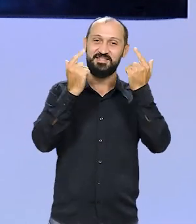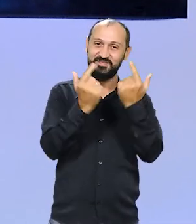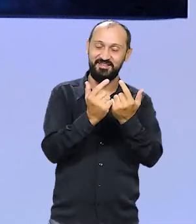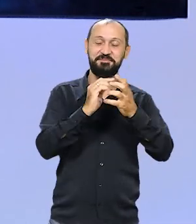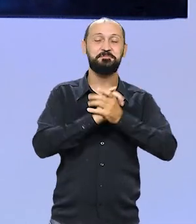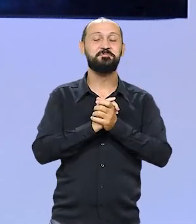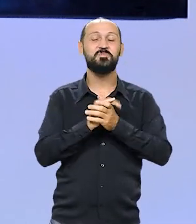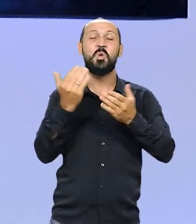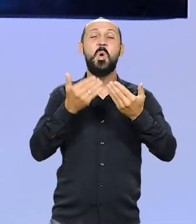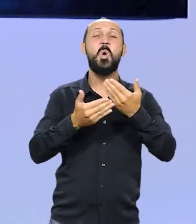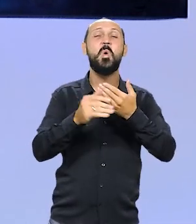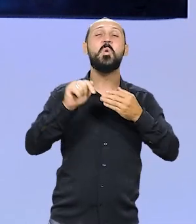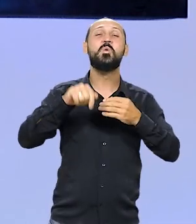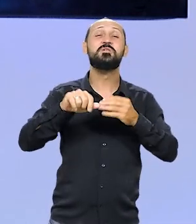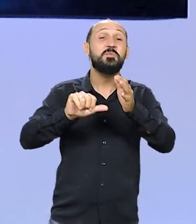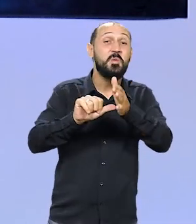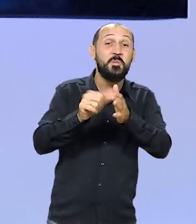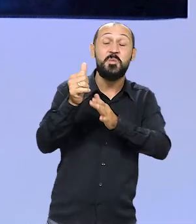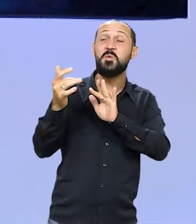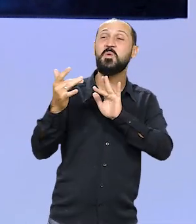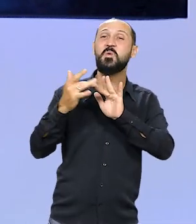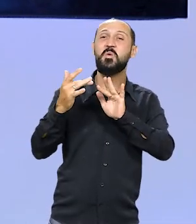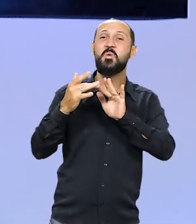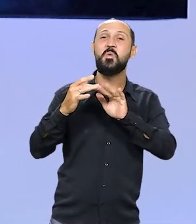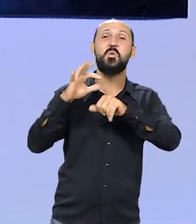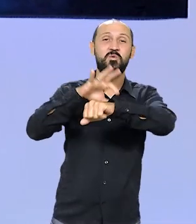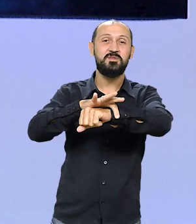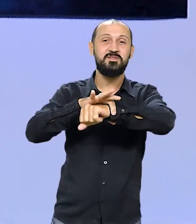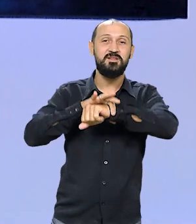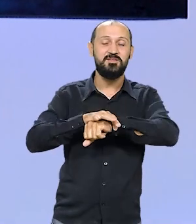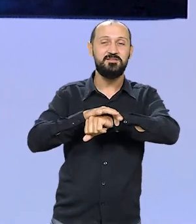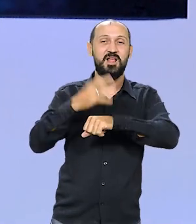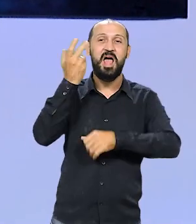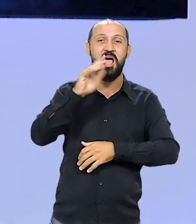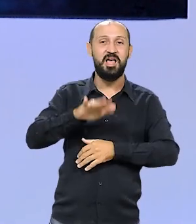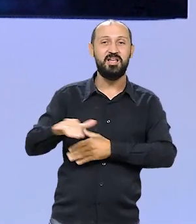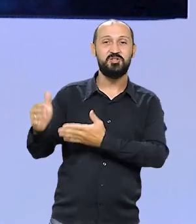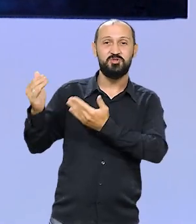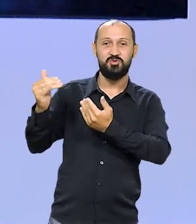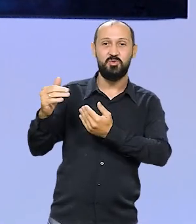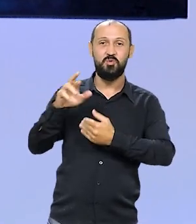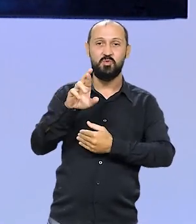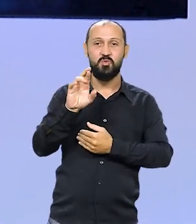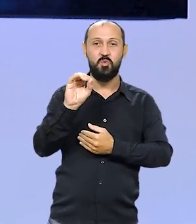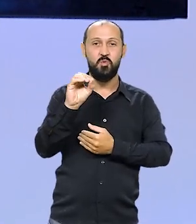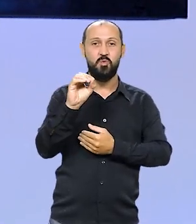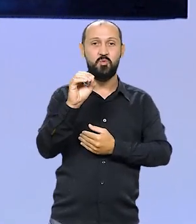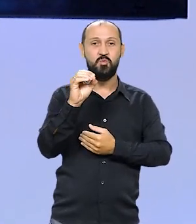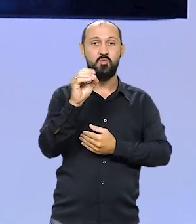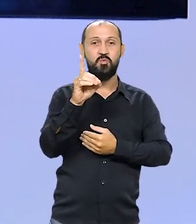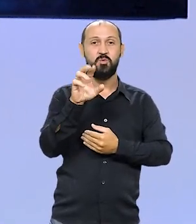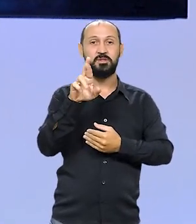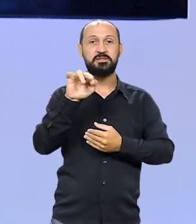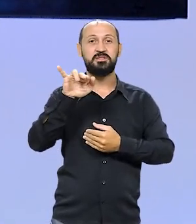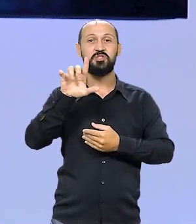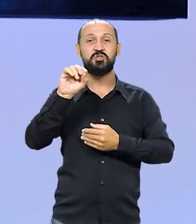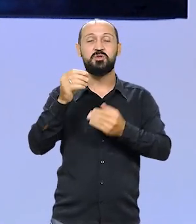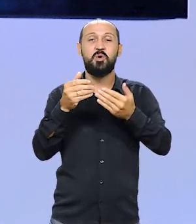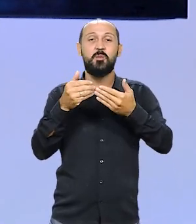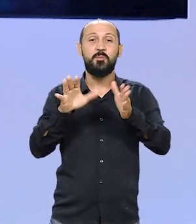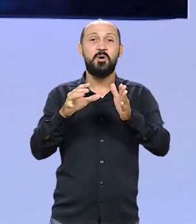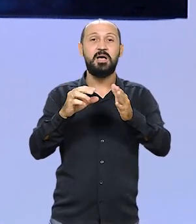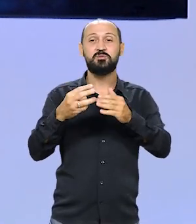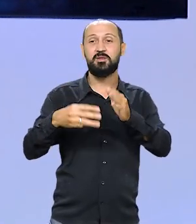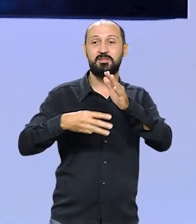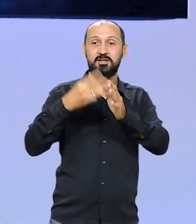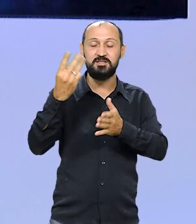Assembleia. E nesta edição recebemos pela primeira vez o Defensor Público da Infância e Adolescência, Rodrigo Zocal Rosa, que acaba de lançar